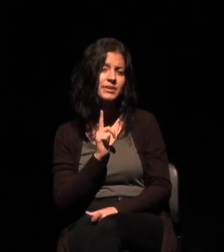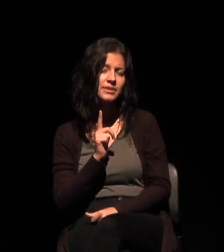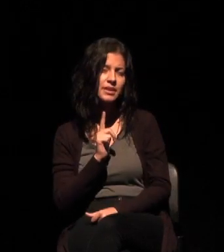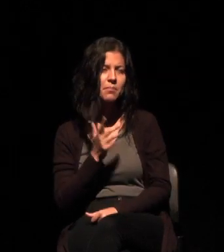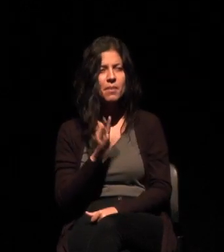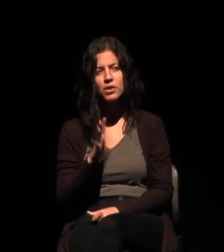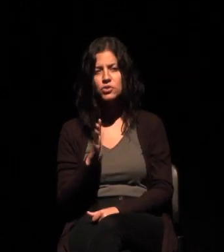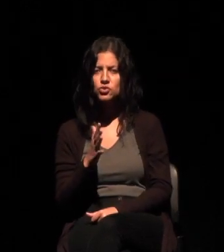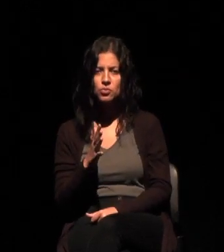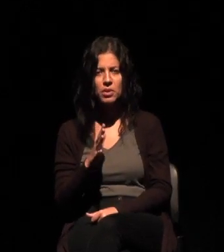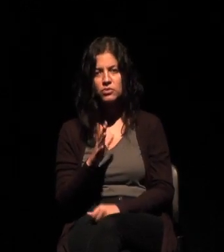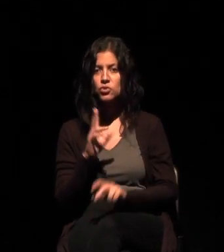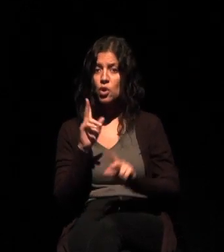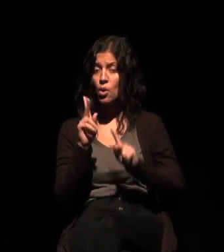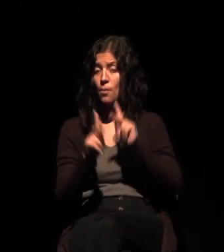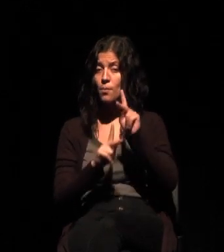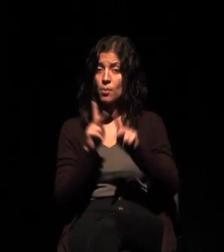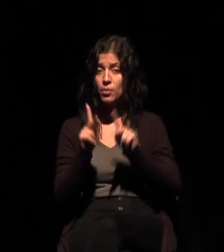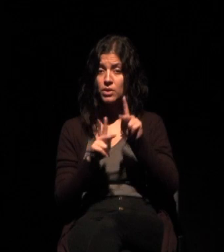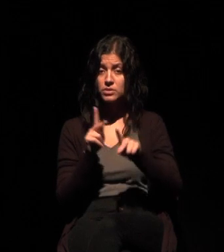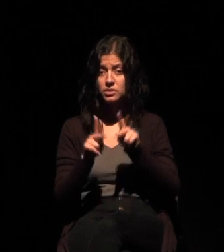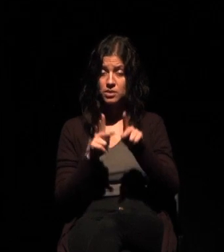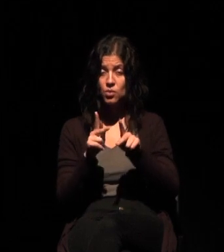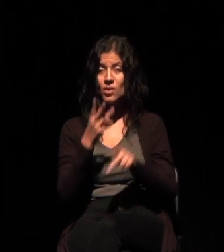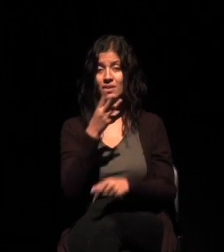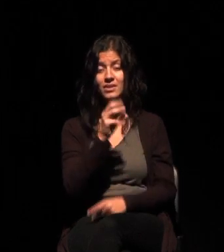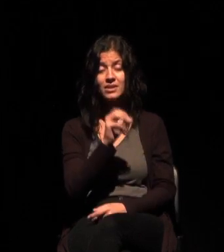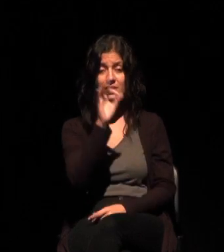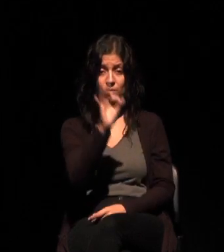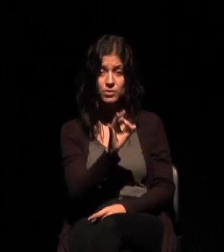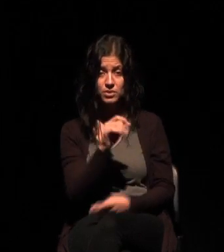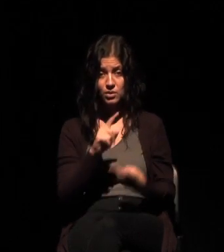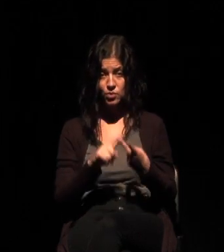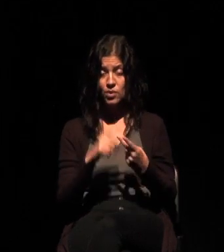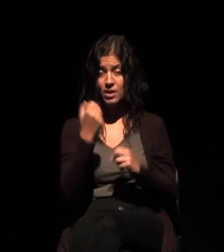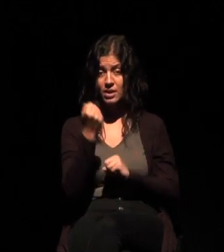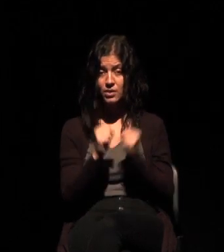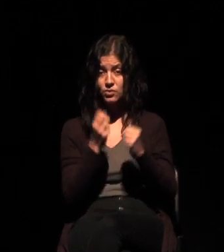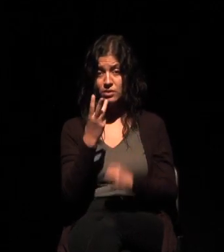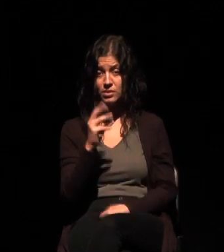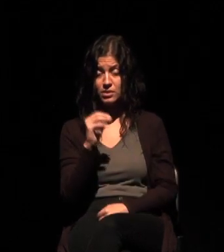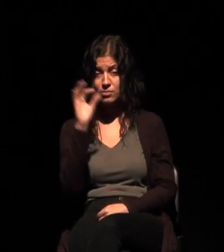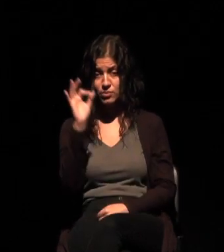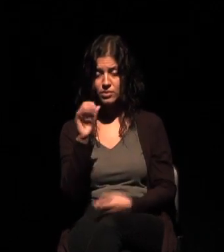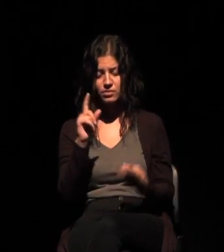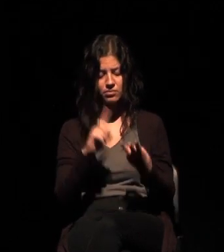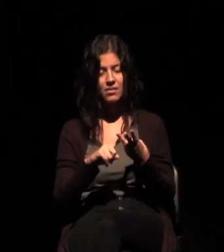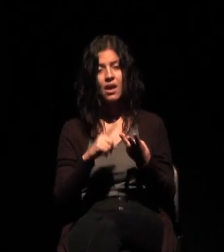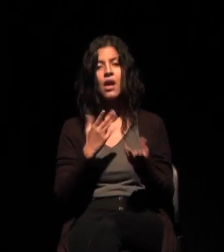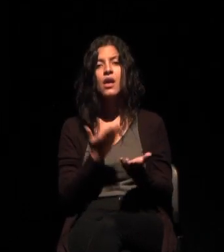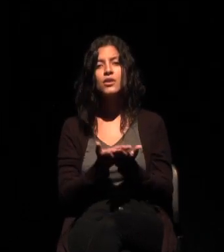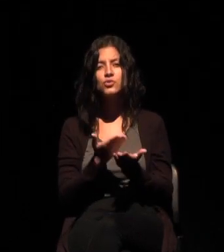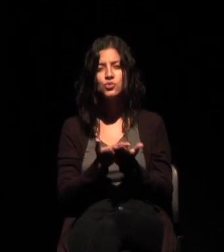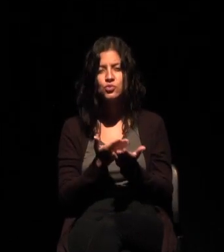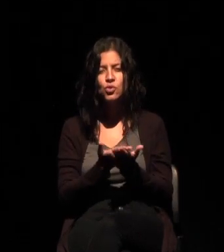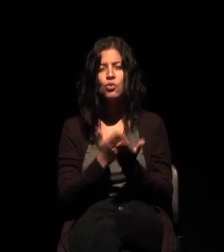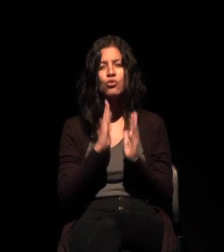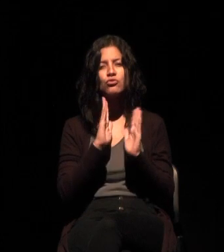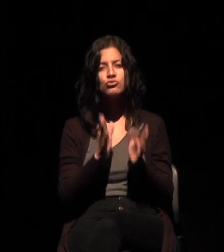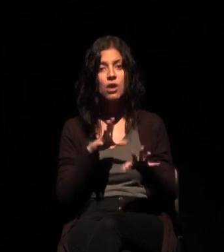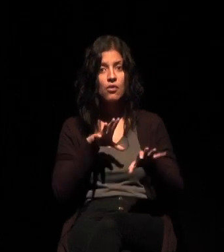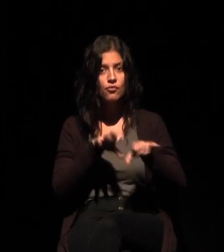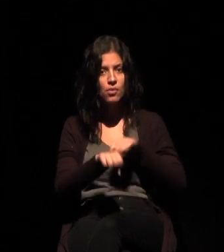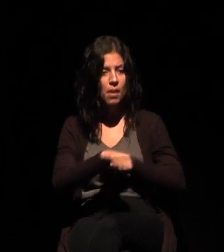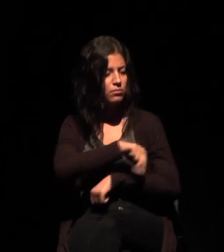terço da nossa população um terço da nossa indústria e um terço da nossa população qualificada também importante apesar de todas as